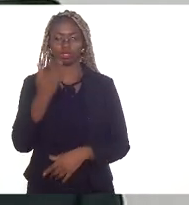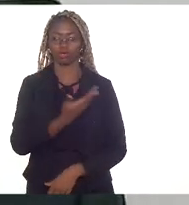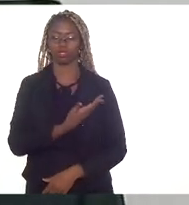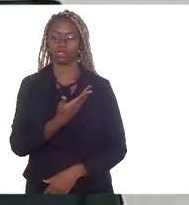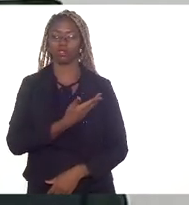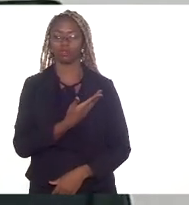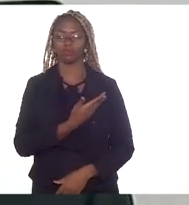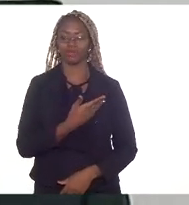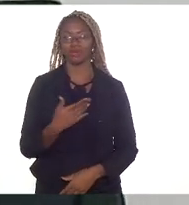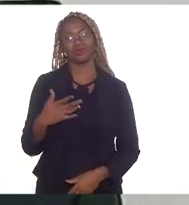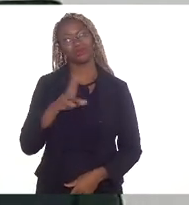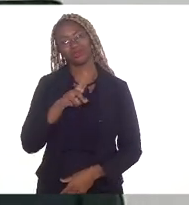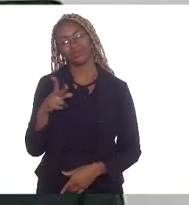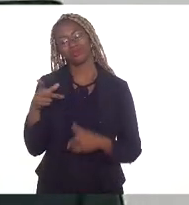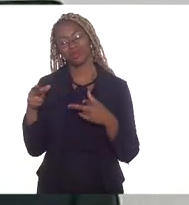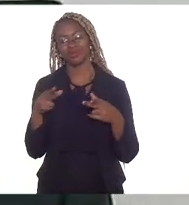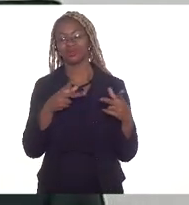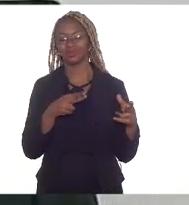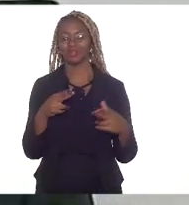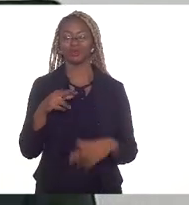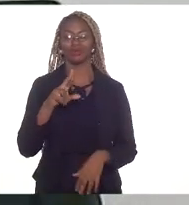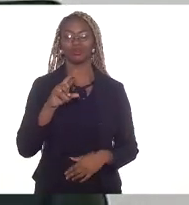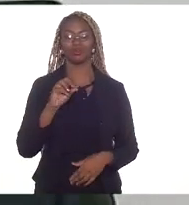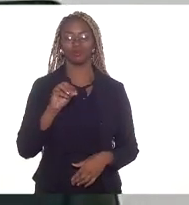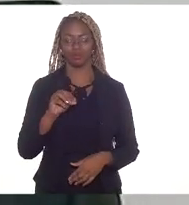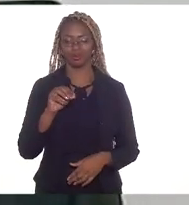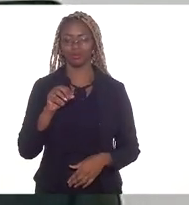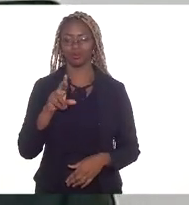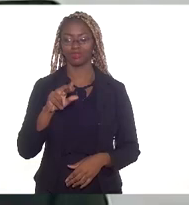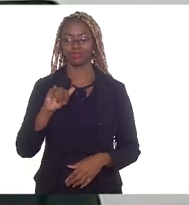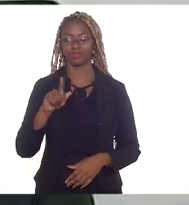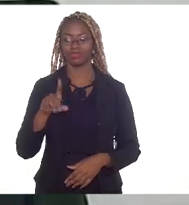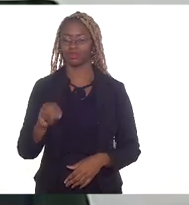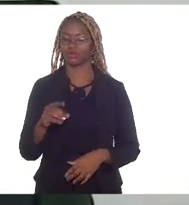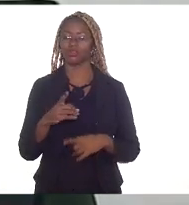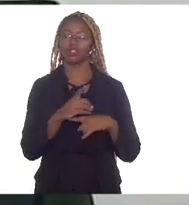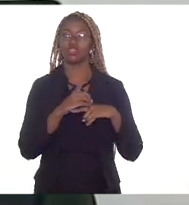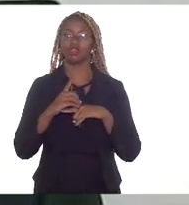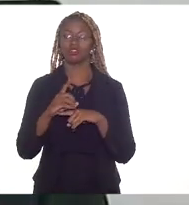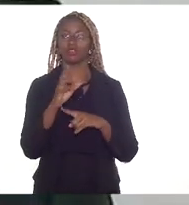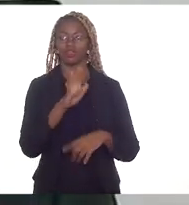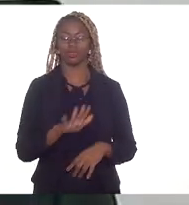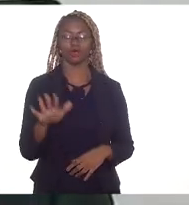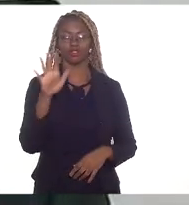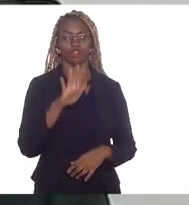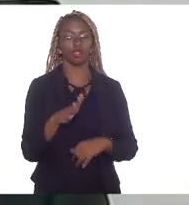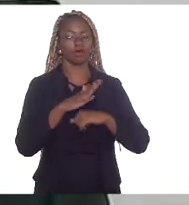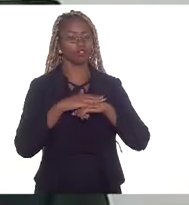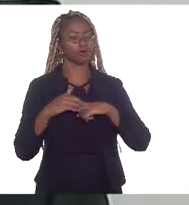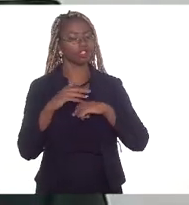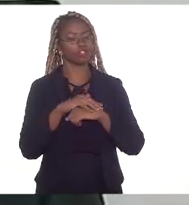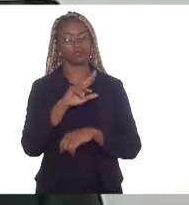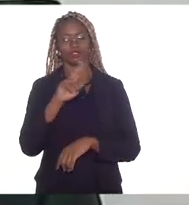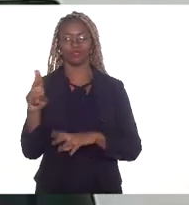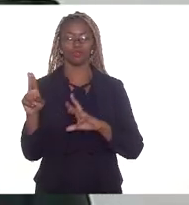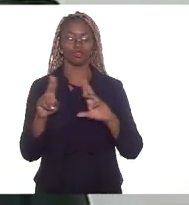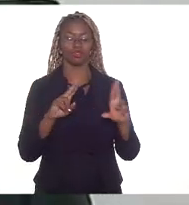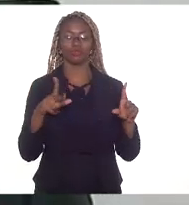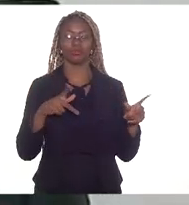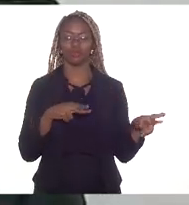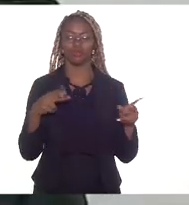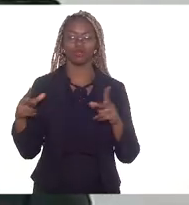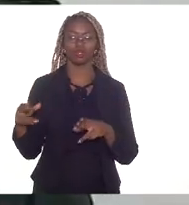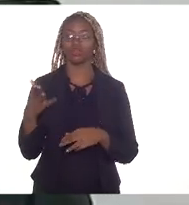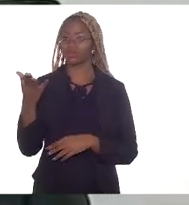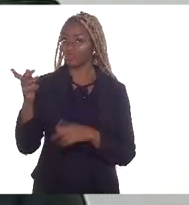e xará, Rodrigo Pacheco, nosso defensor-geral, com muito carinho, temos o mesmo nome. Vossa Excelência tem